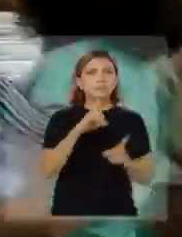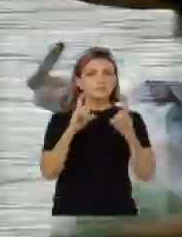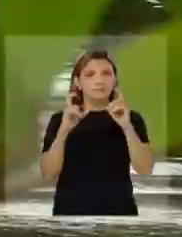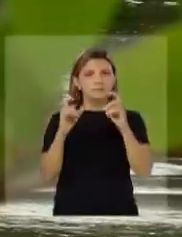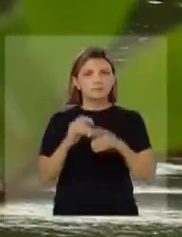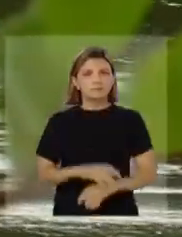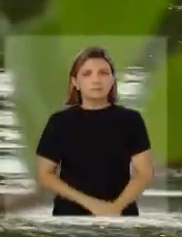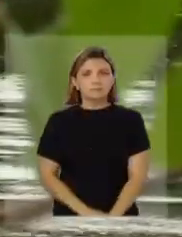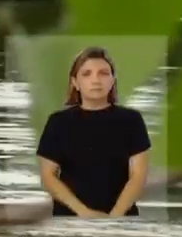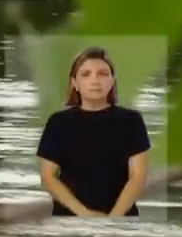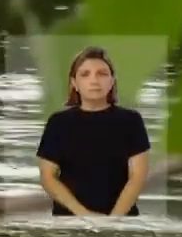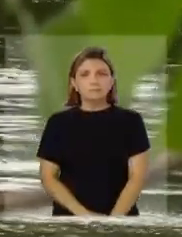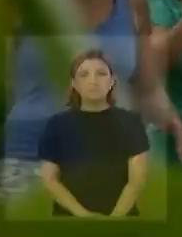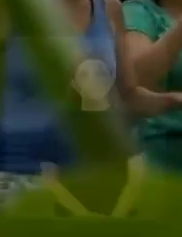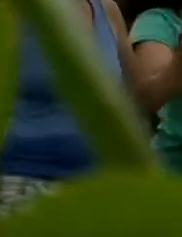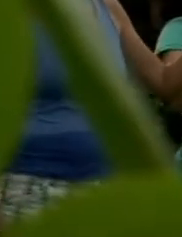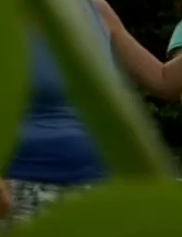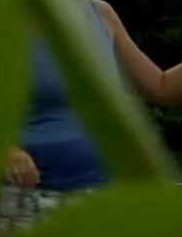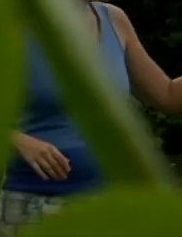boa.